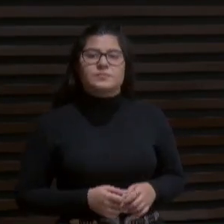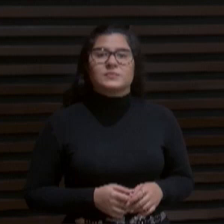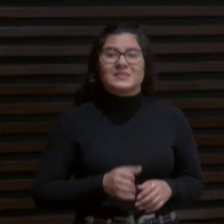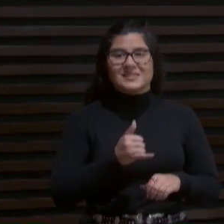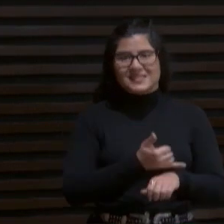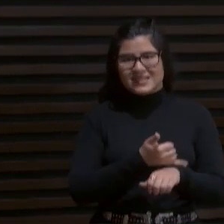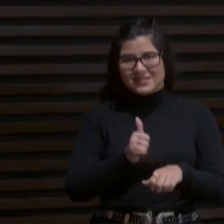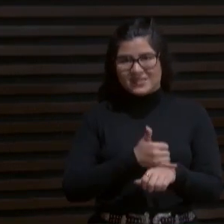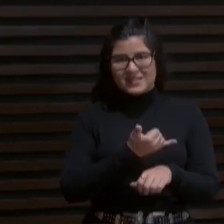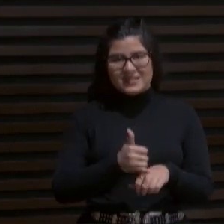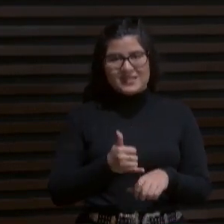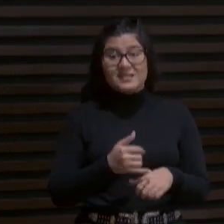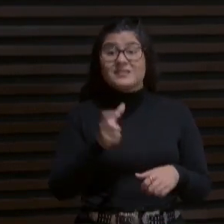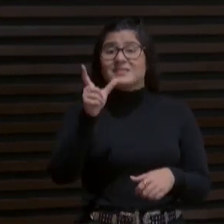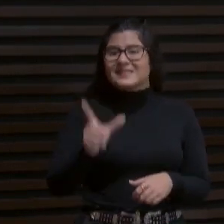está ninguém.